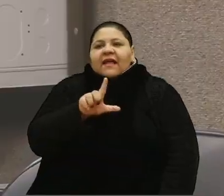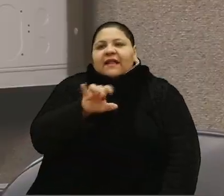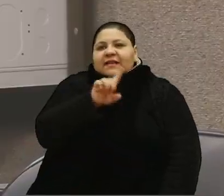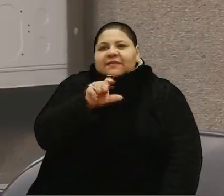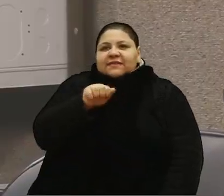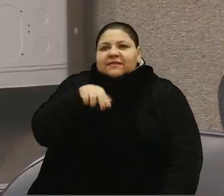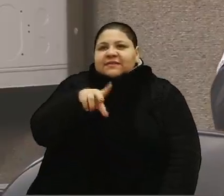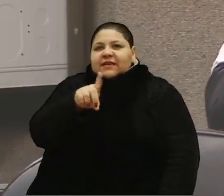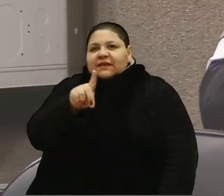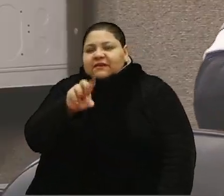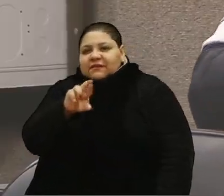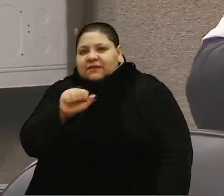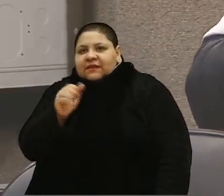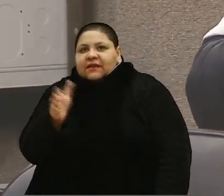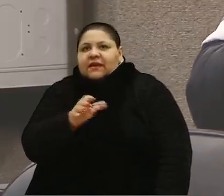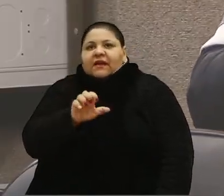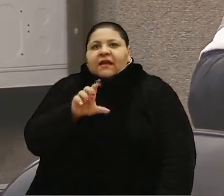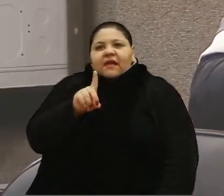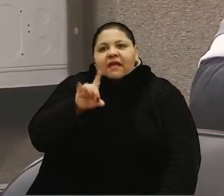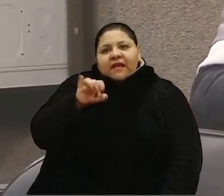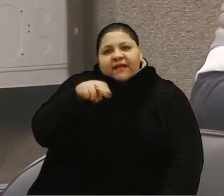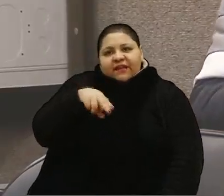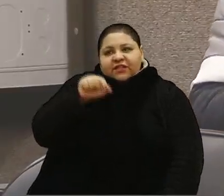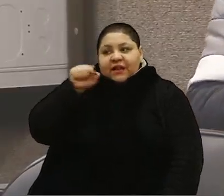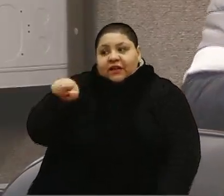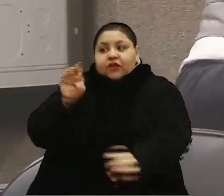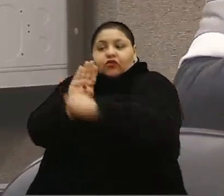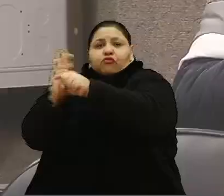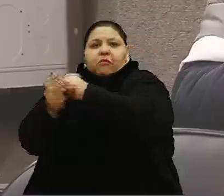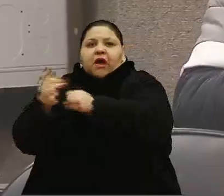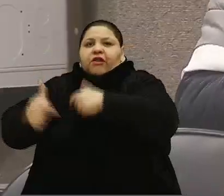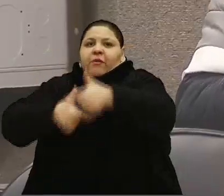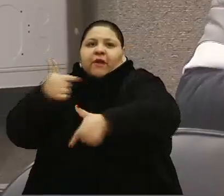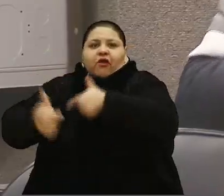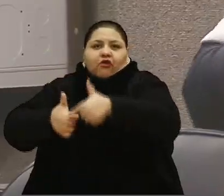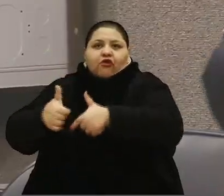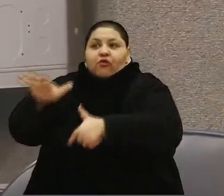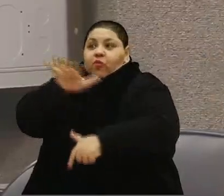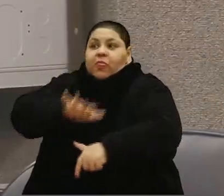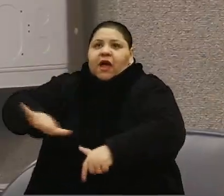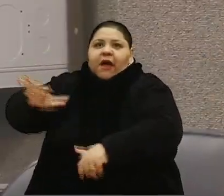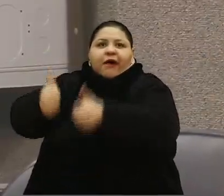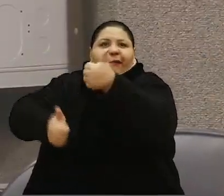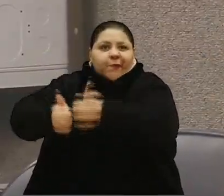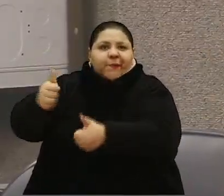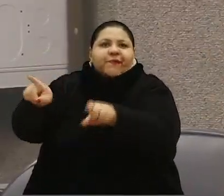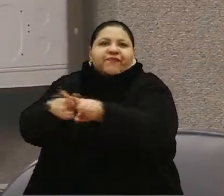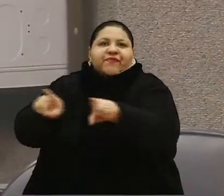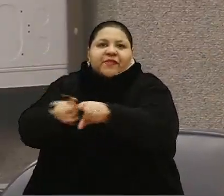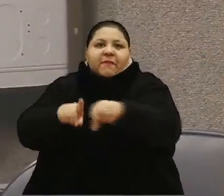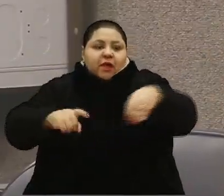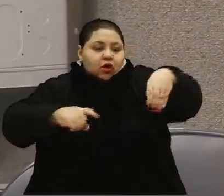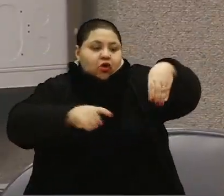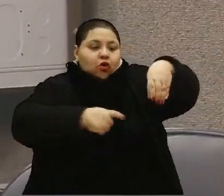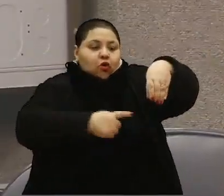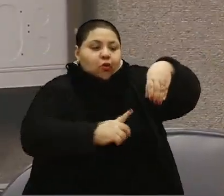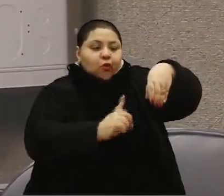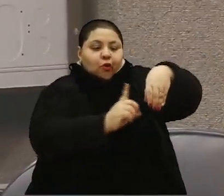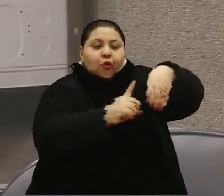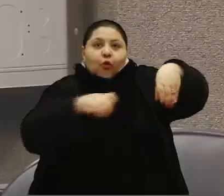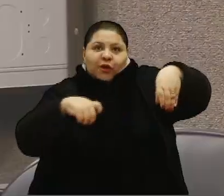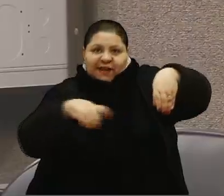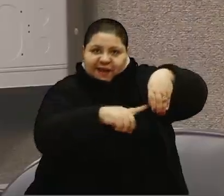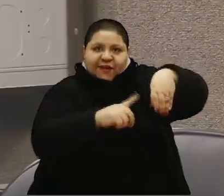Edna. E ali no bairro São Luís ele foi muito atuante na questão do futebol. Além de goleiro lá do